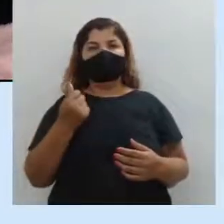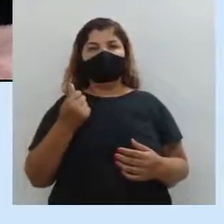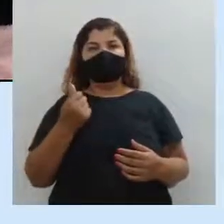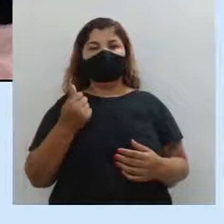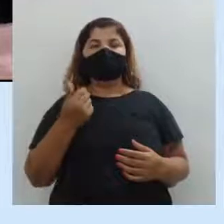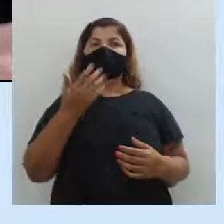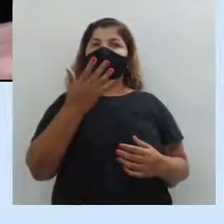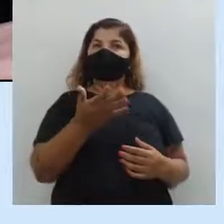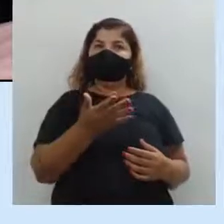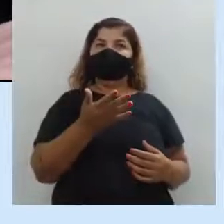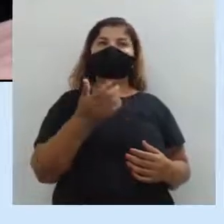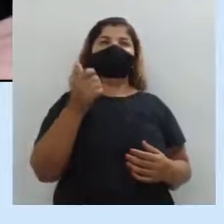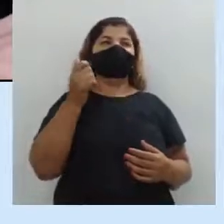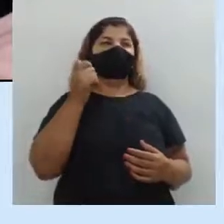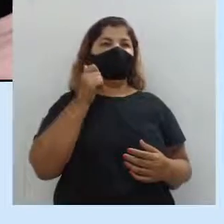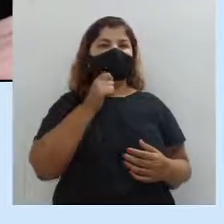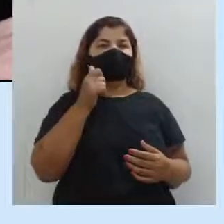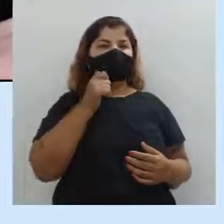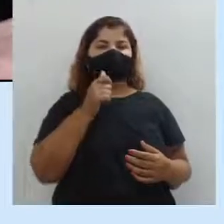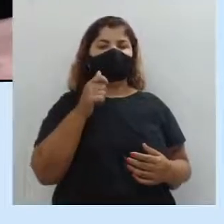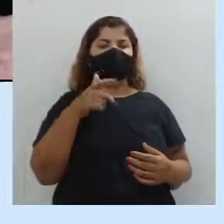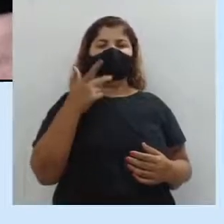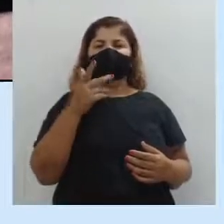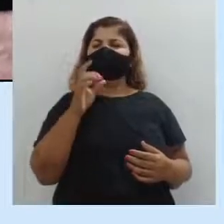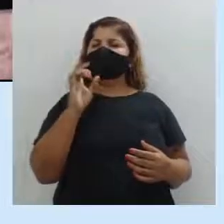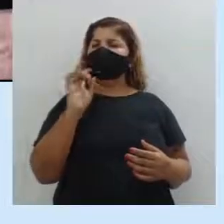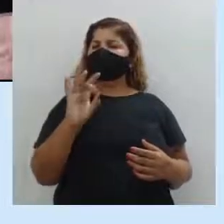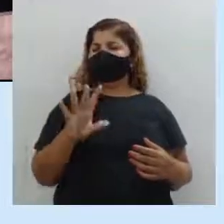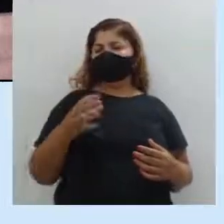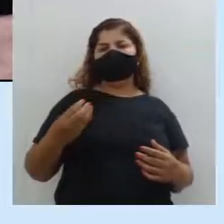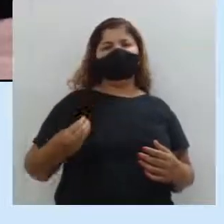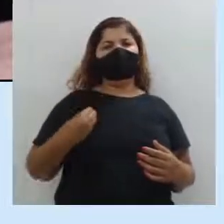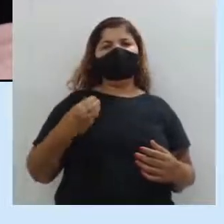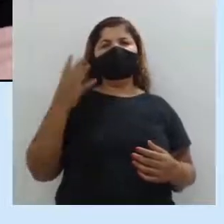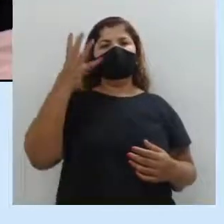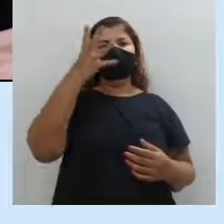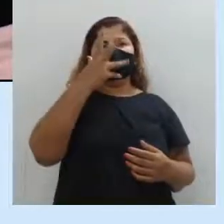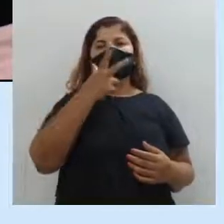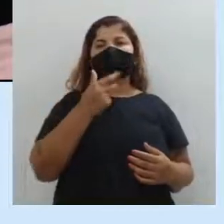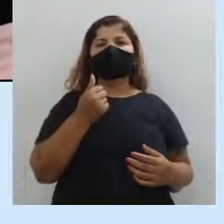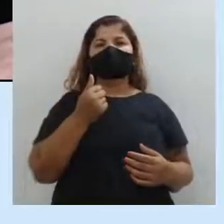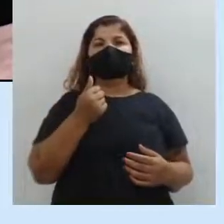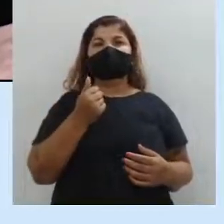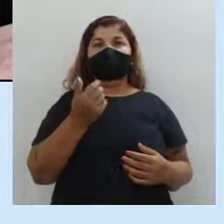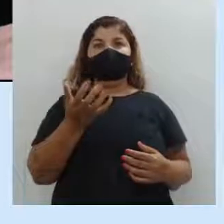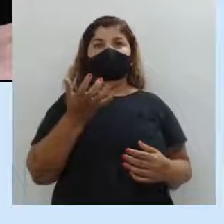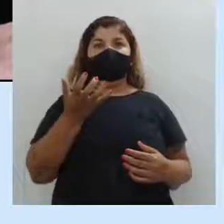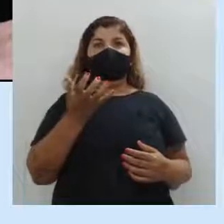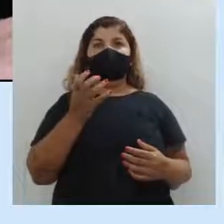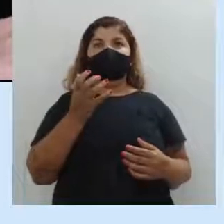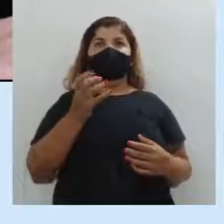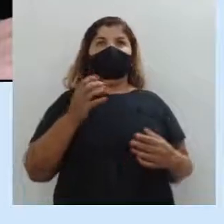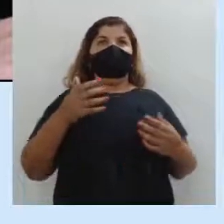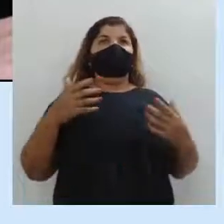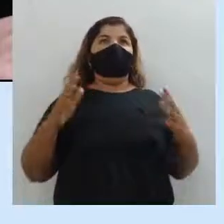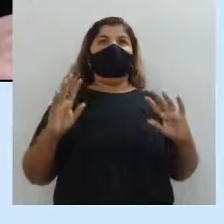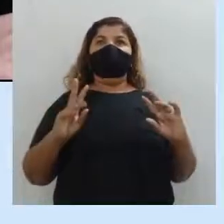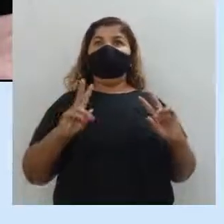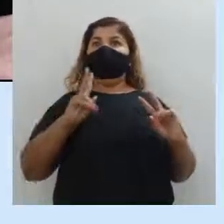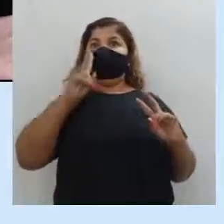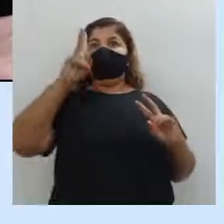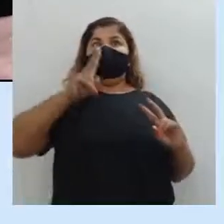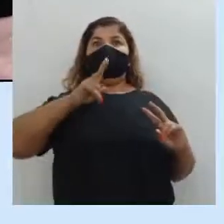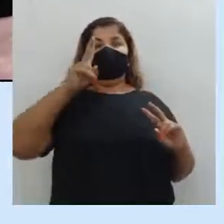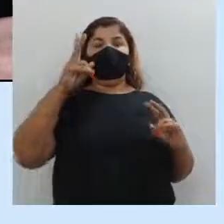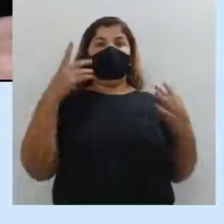a Adélia não quis dizer apenas que a vida é bonita. Ela quis intensificar isso. Então ela colocou o quê? Ela